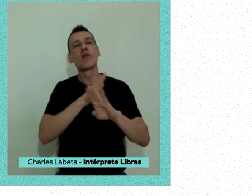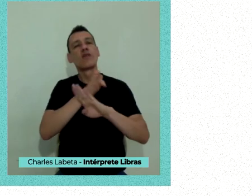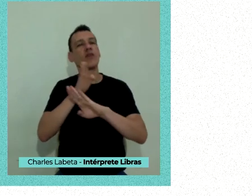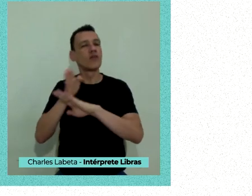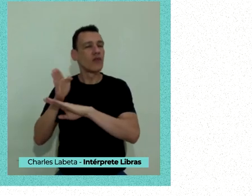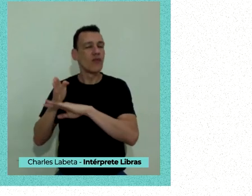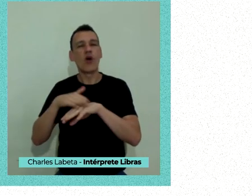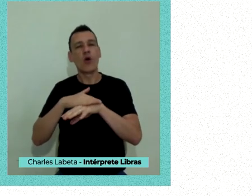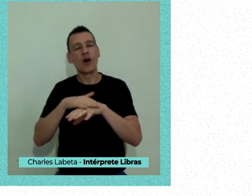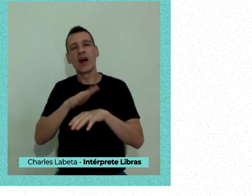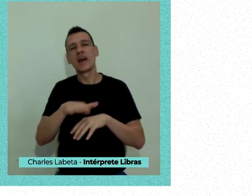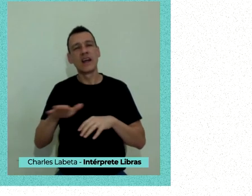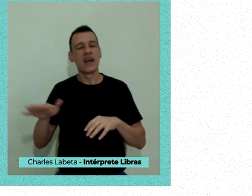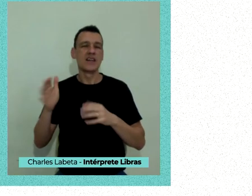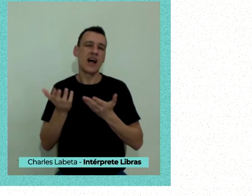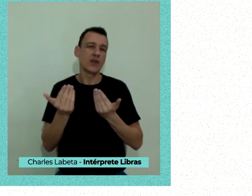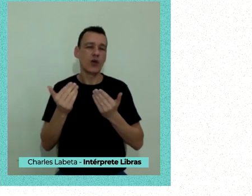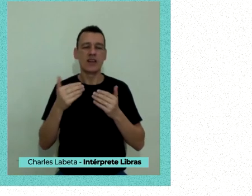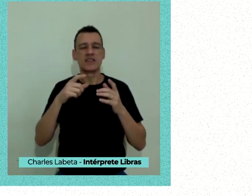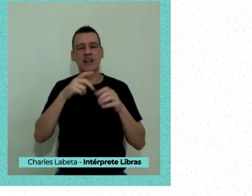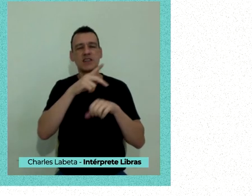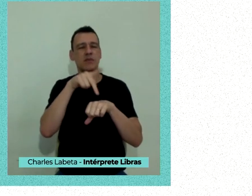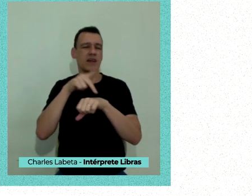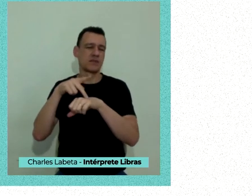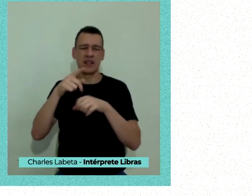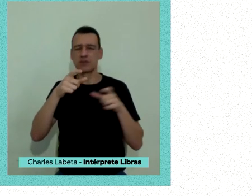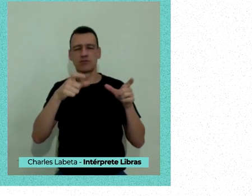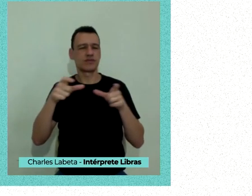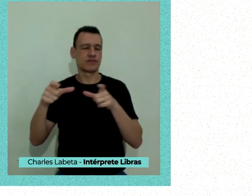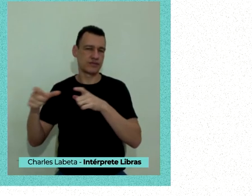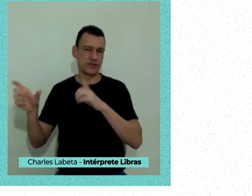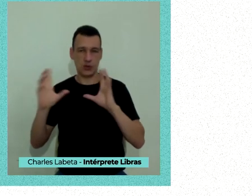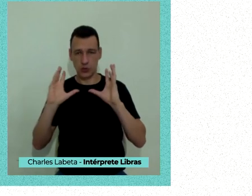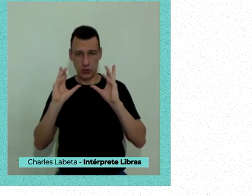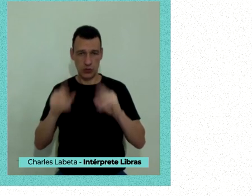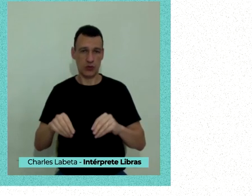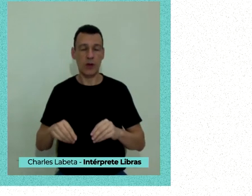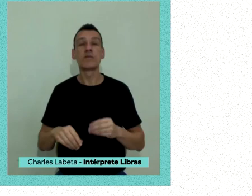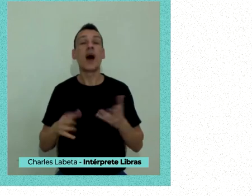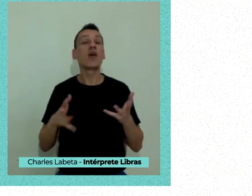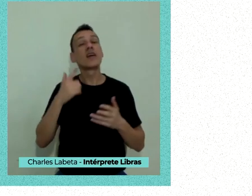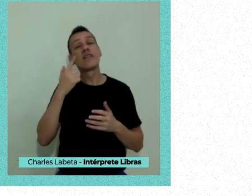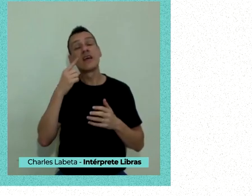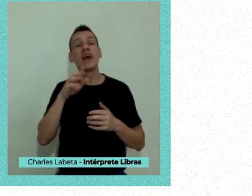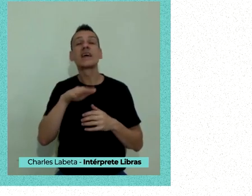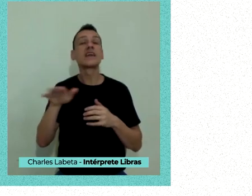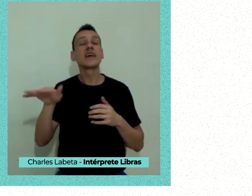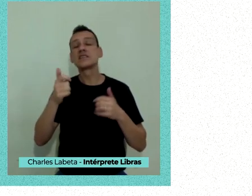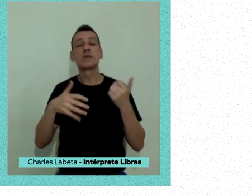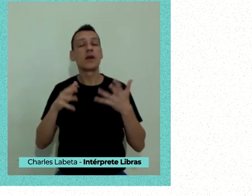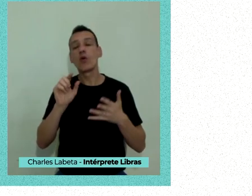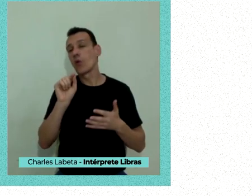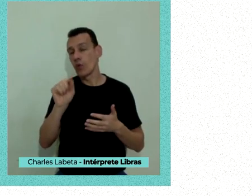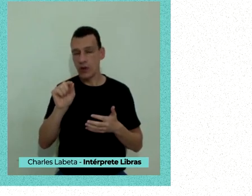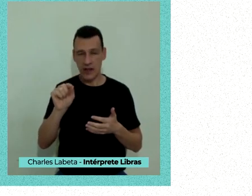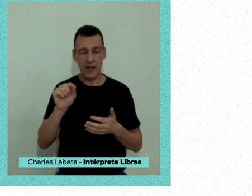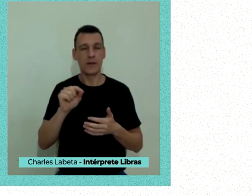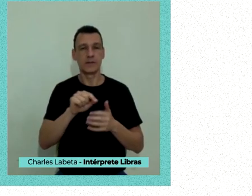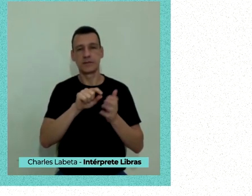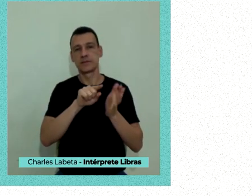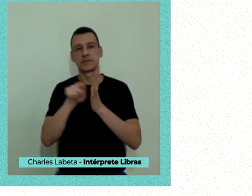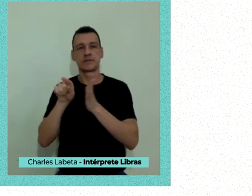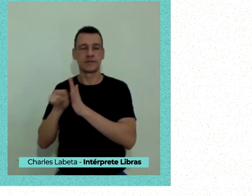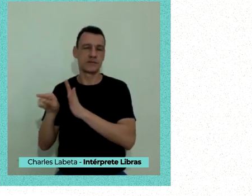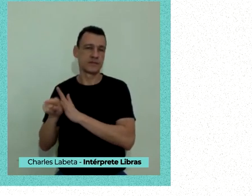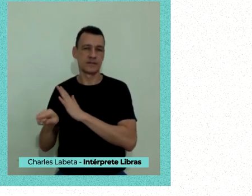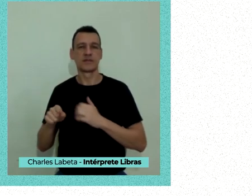adolescentes de todos os cantos do país. Vamos ouvir um pouco as crianças agora e ver o que que elas percebem sobre escola,